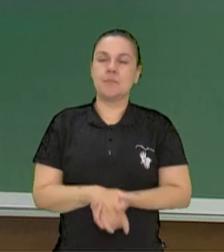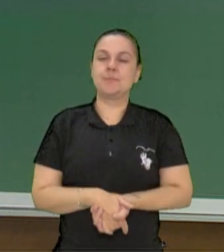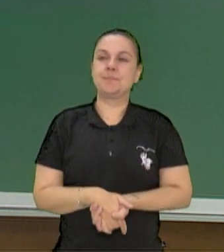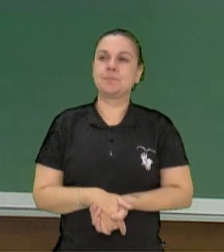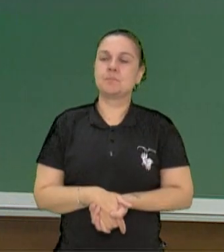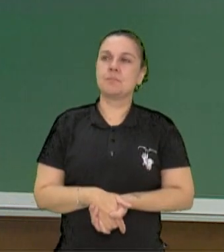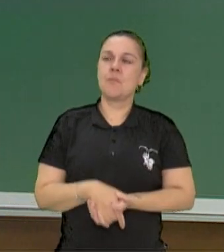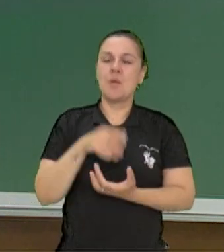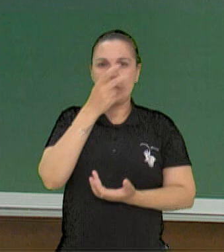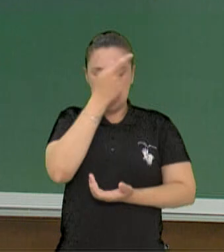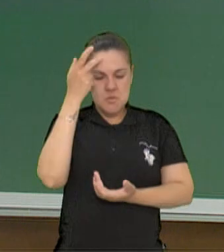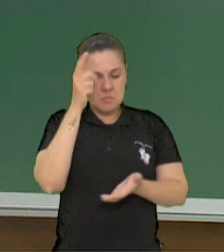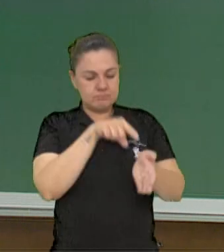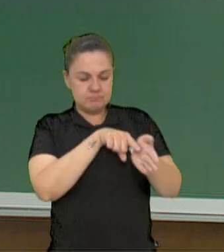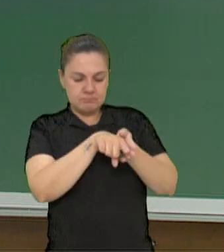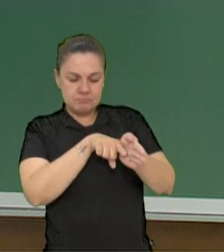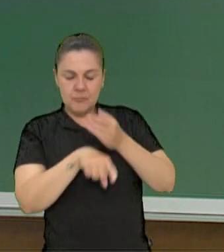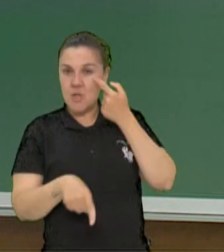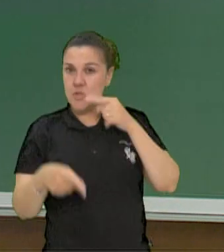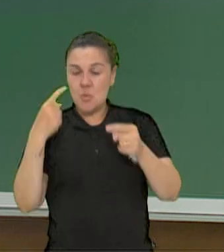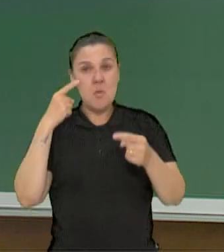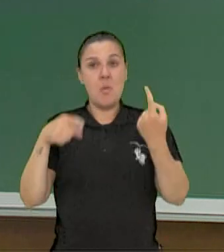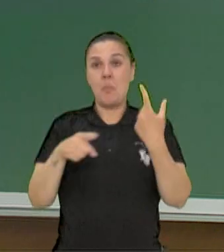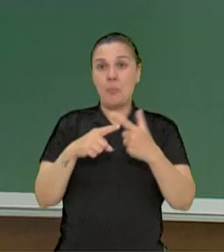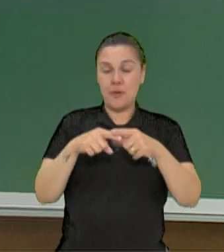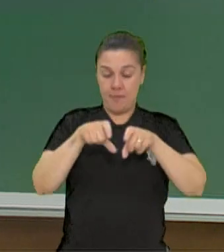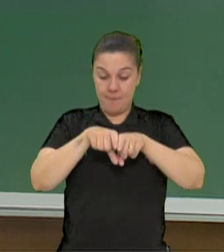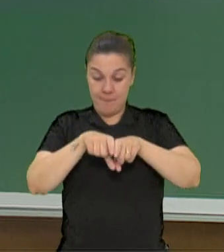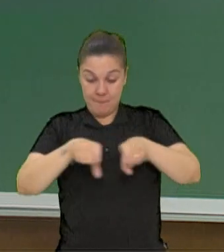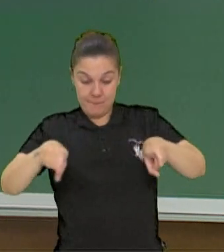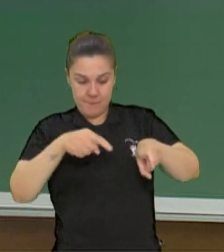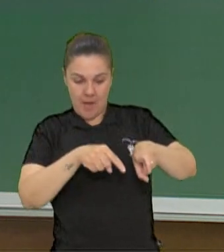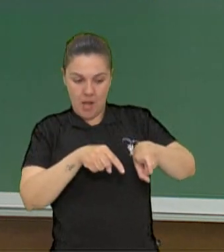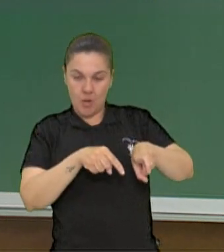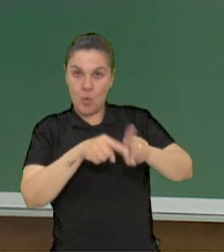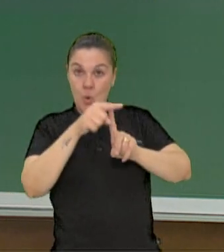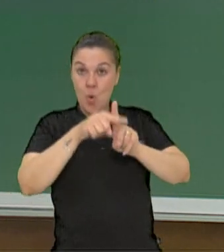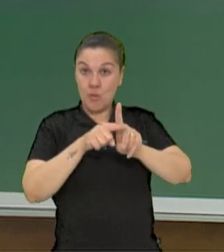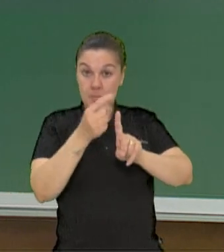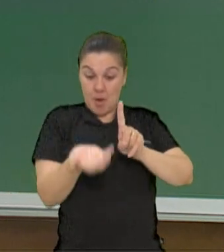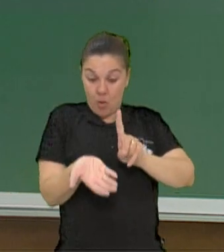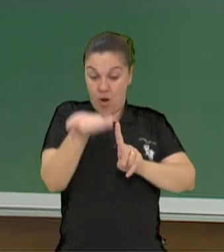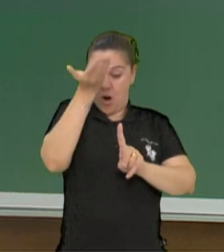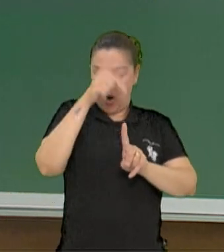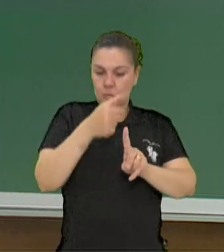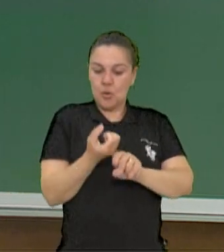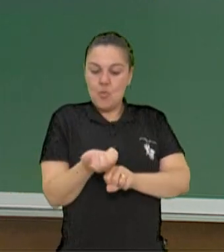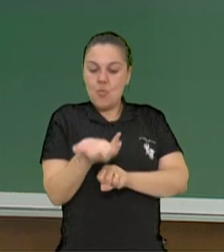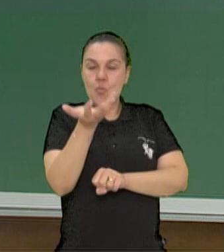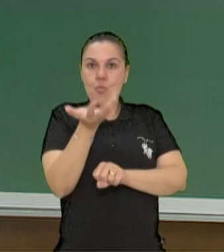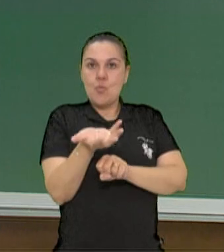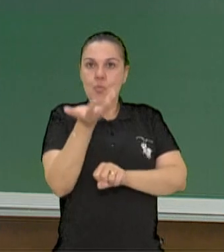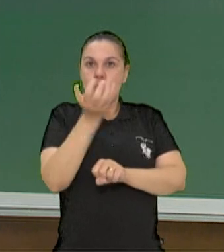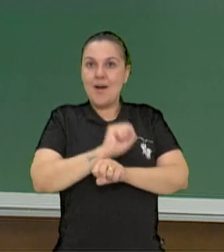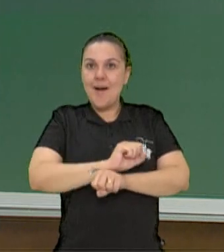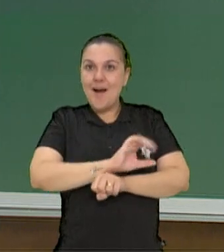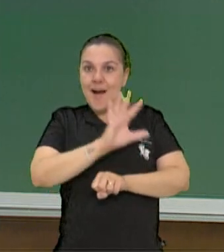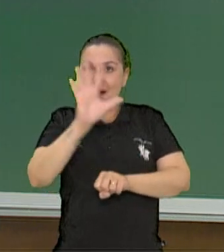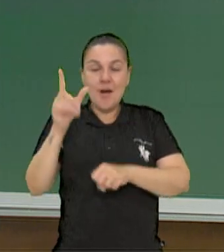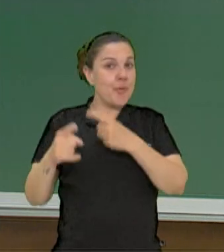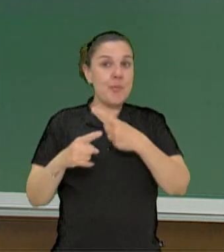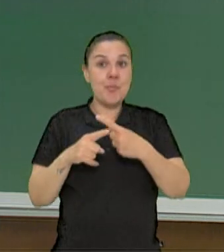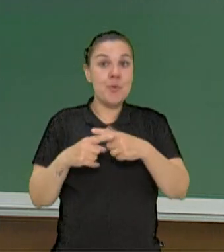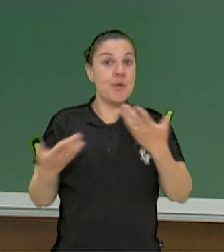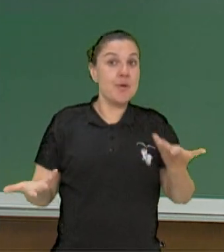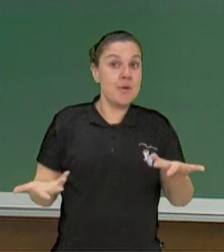querendo desvendar esse fato de por que, que uma barra de ferro em alta temperatura ela emite luz. Por que, que ela começa a emitir luz quando ela está a uma